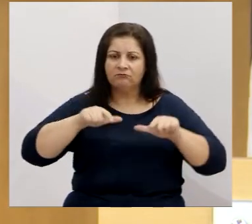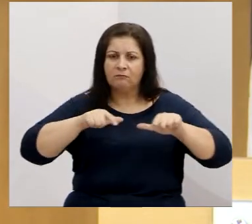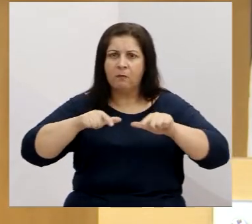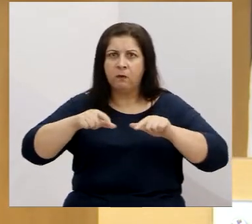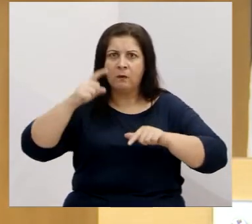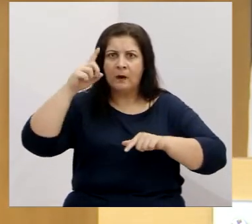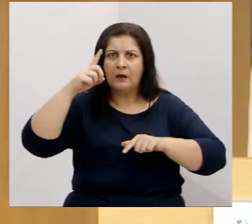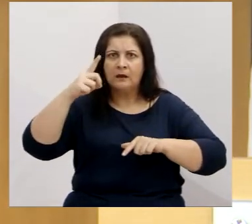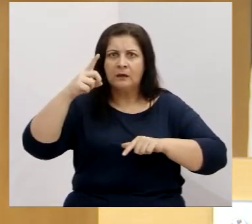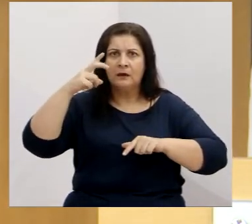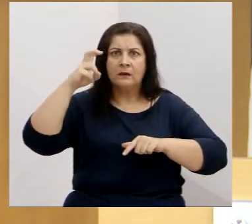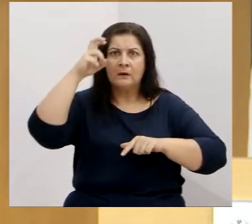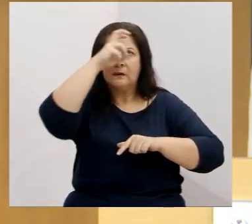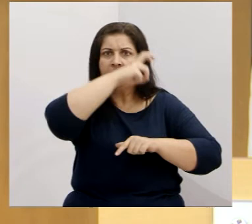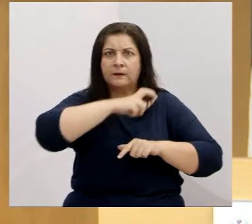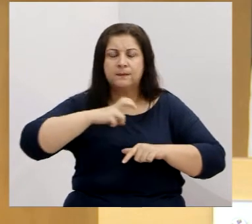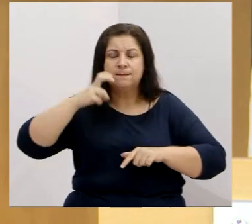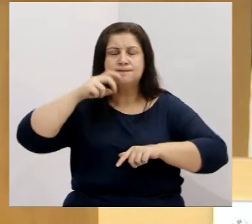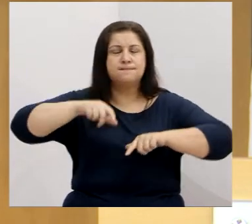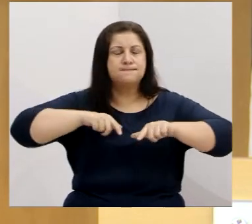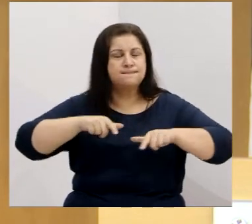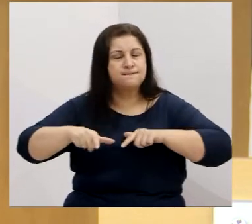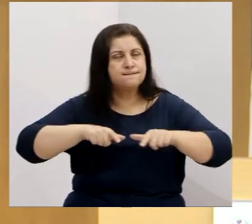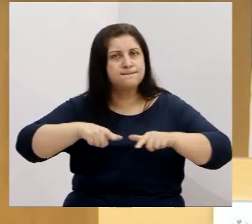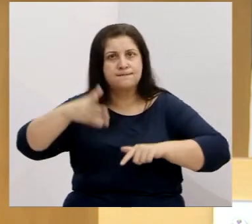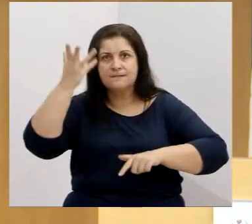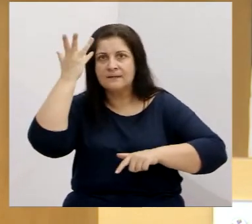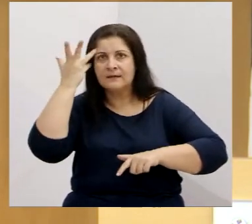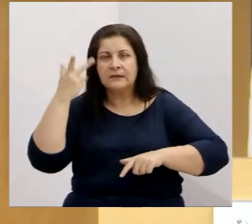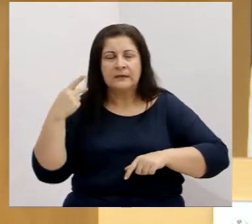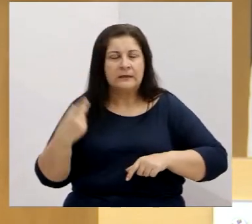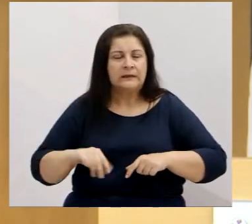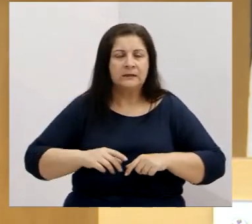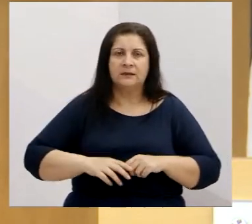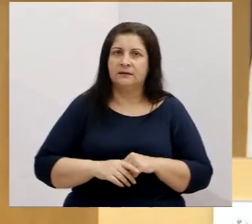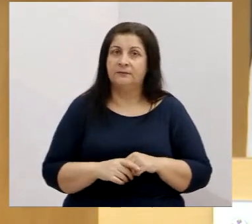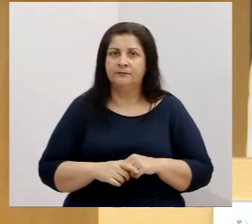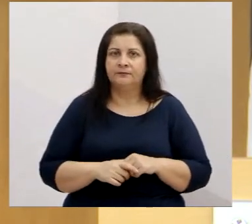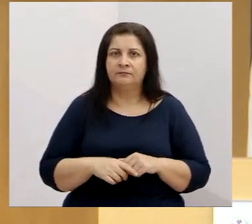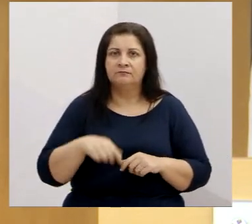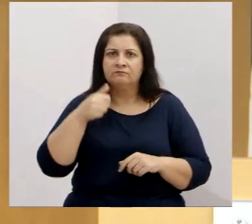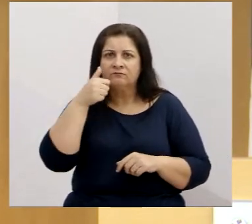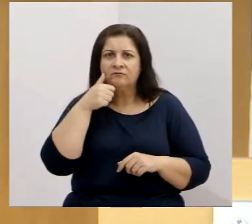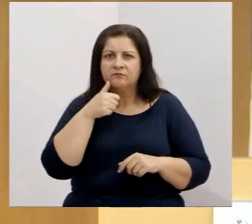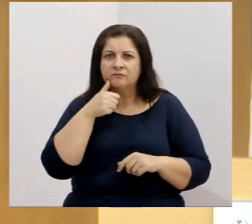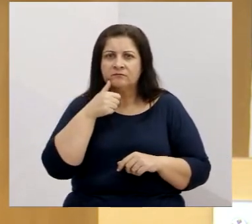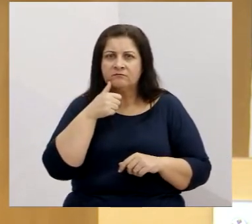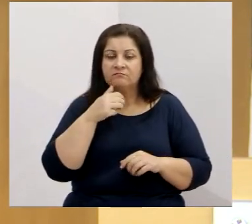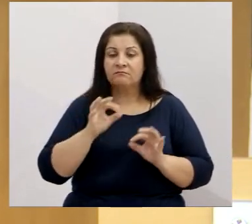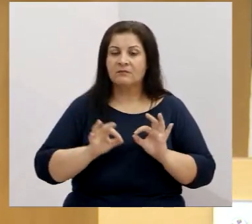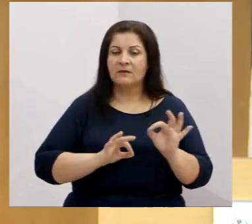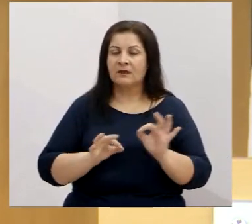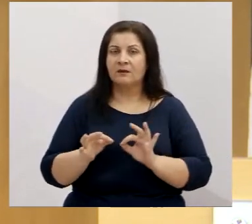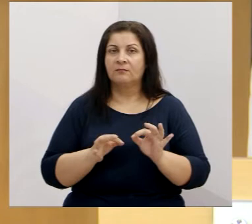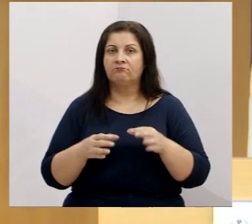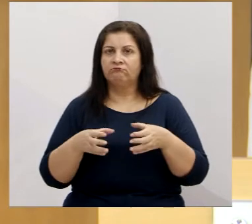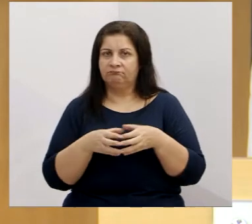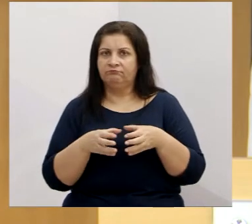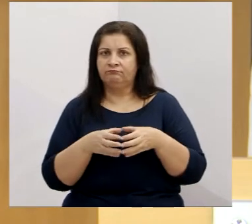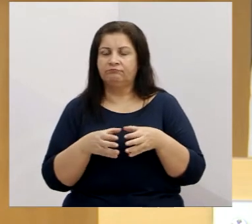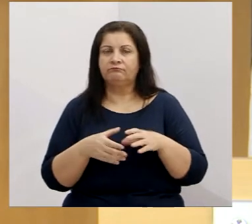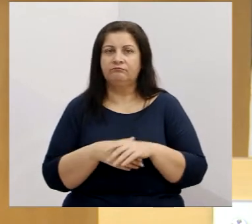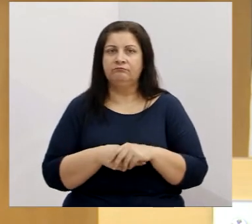trabalho trabalhando duramente é E essas mulheres resolveram se organizar